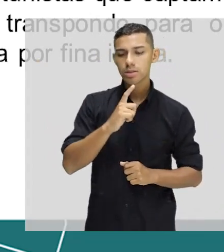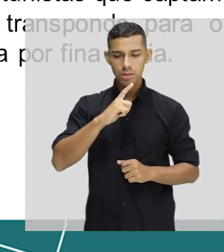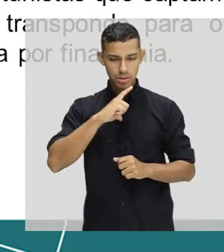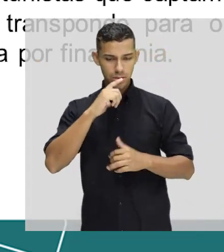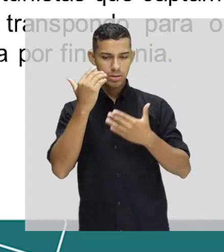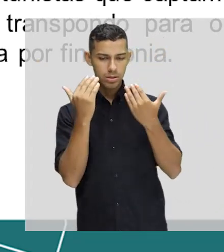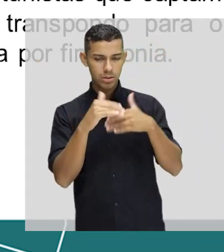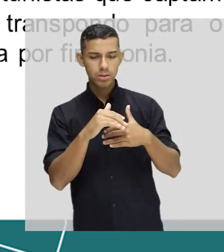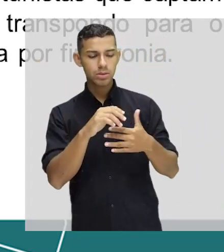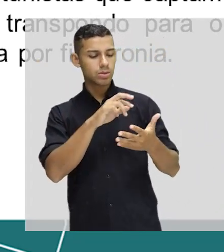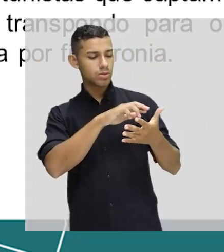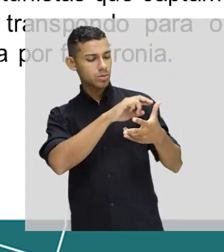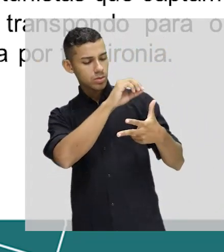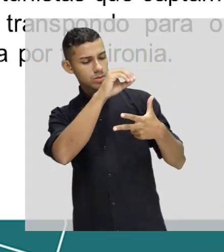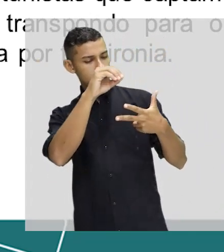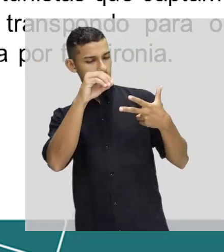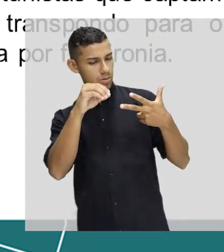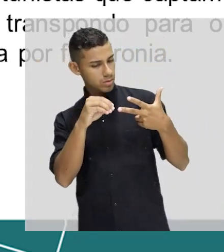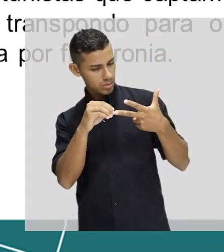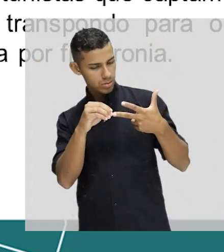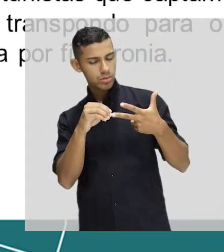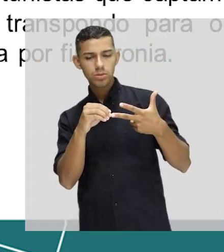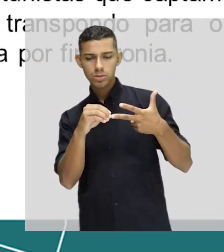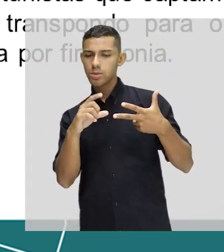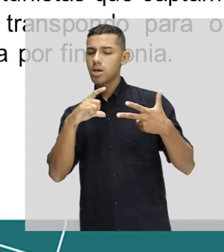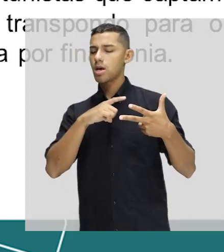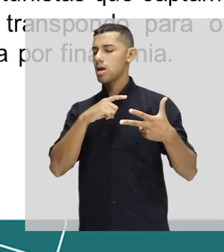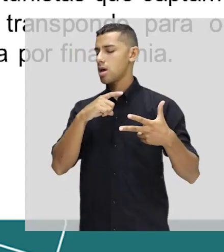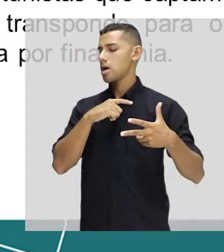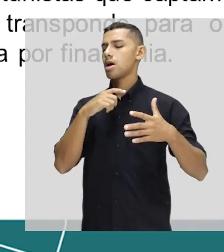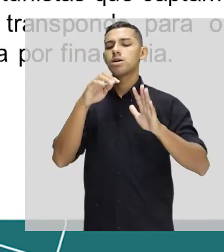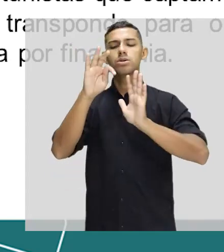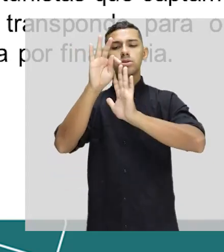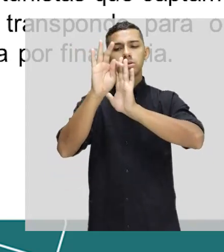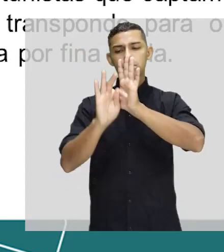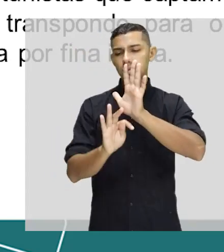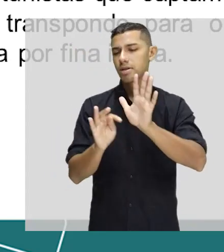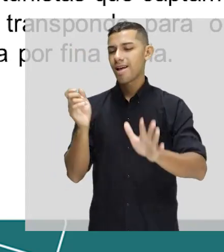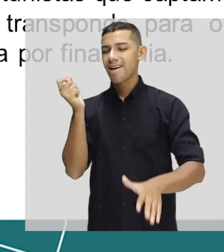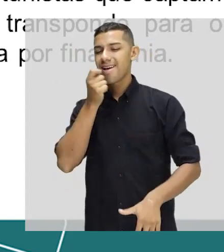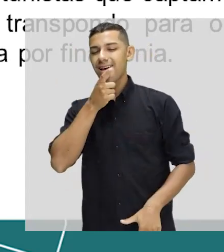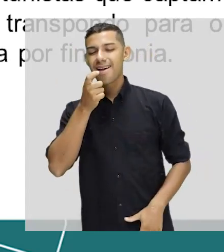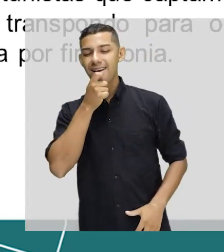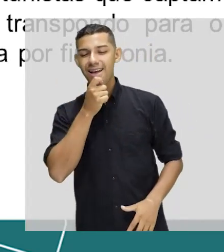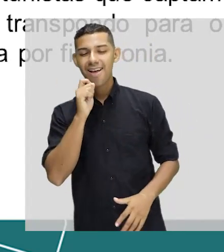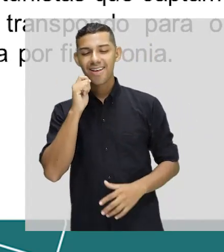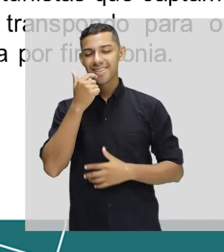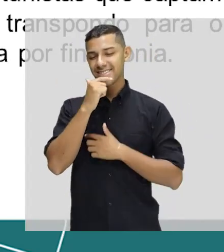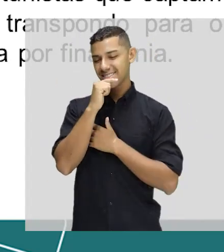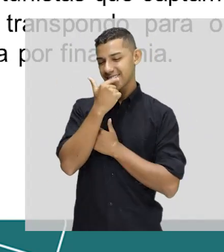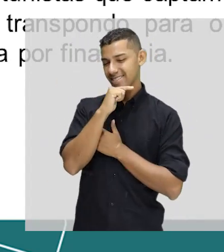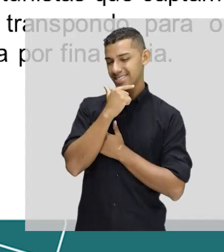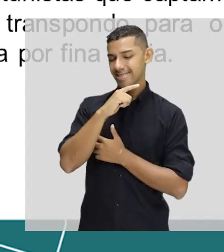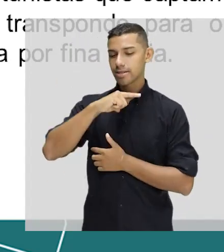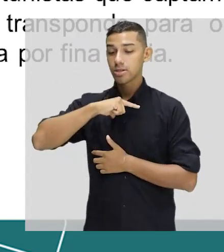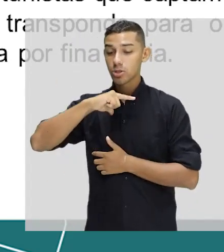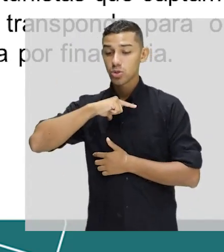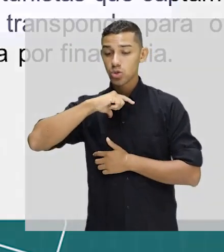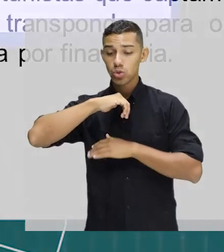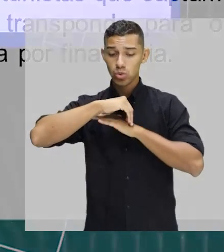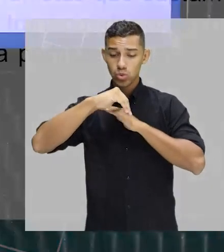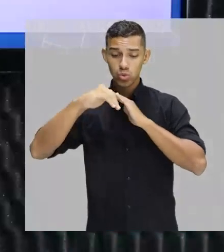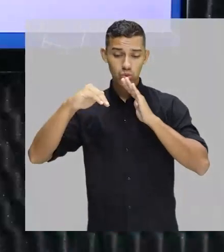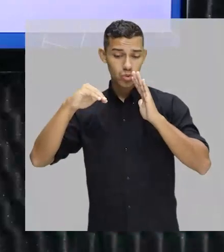E a princípio você acha, é só um texto com humor, um textinho engraçado, mas não, a charge ela traz toda uma crítica e